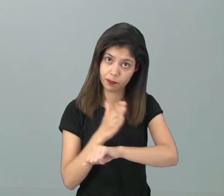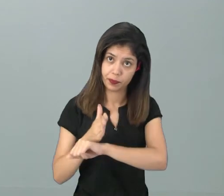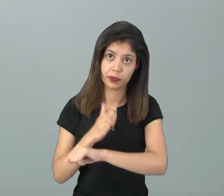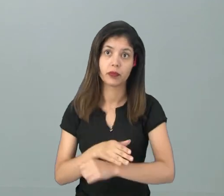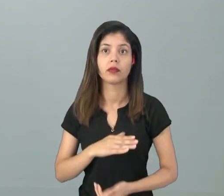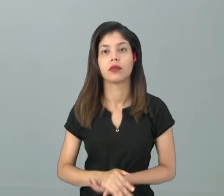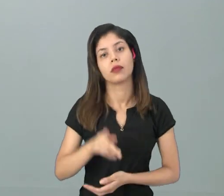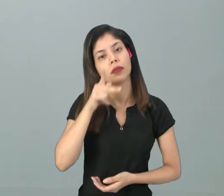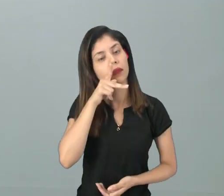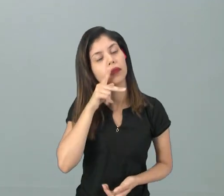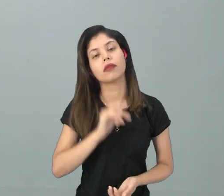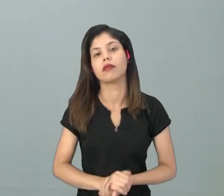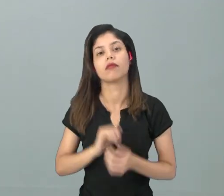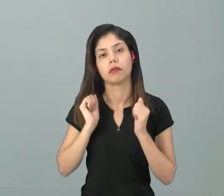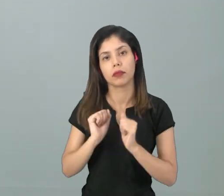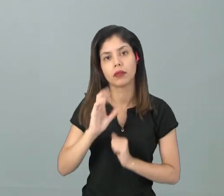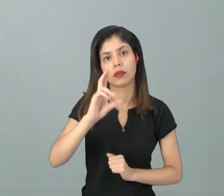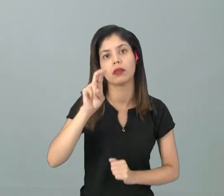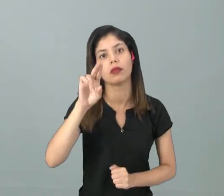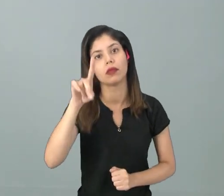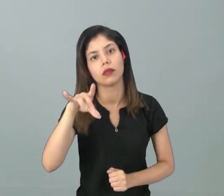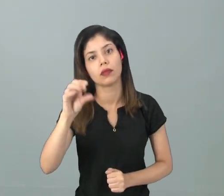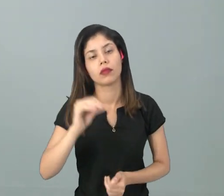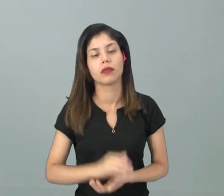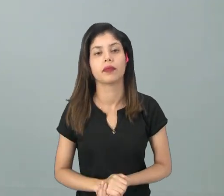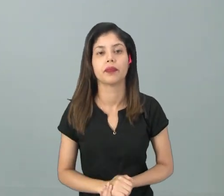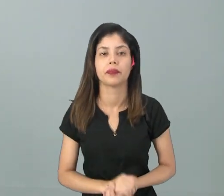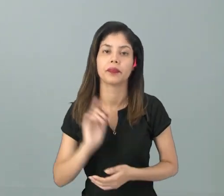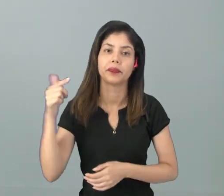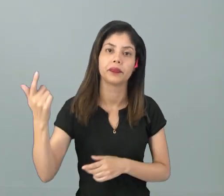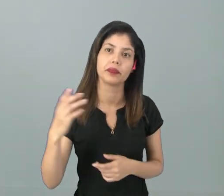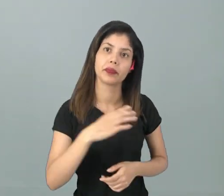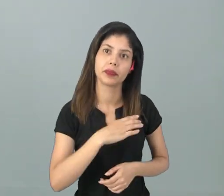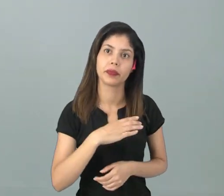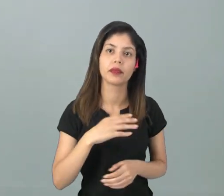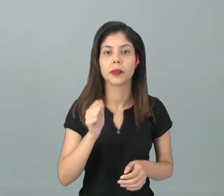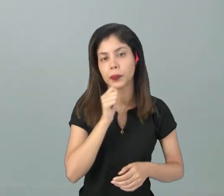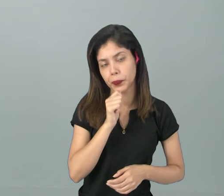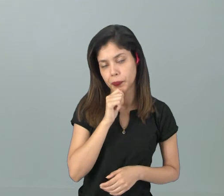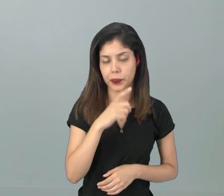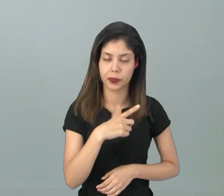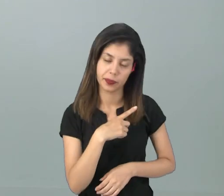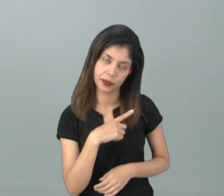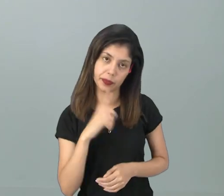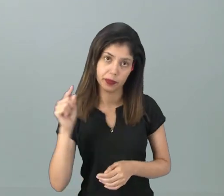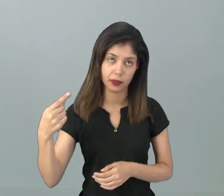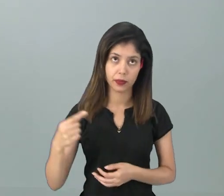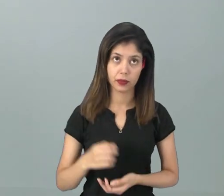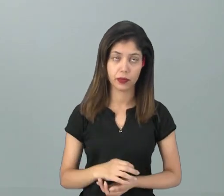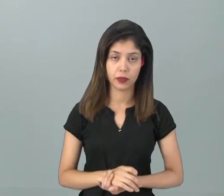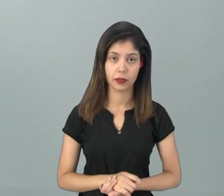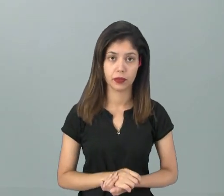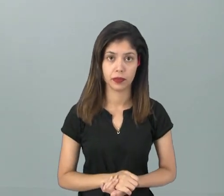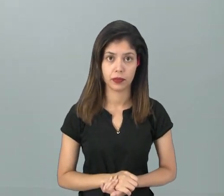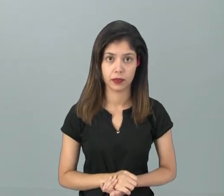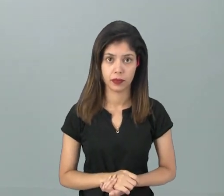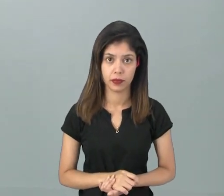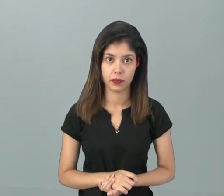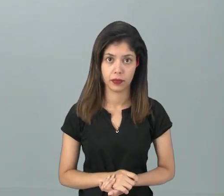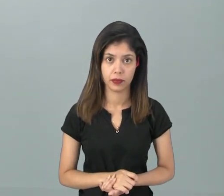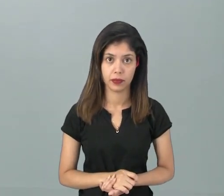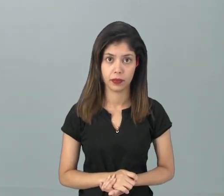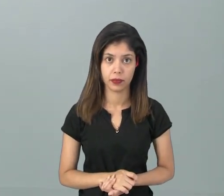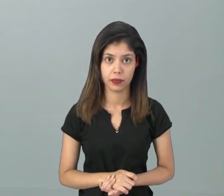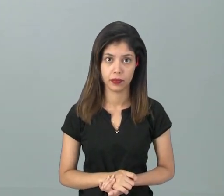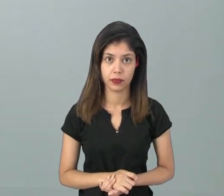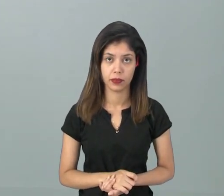o Peru, pode ir em Cusco, né, e outras cidades que ainda tem esses monumentos, né, arquitetônicos lá, principalmente, né,